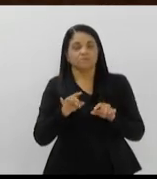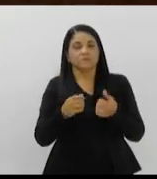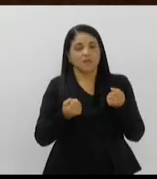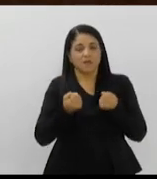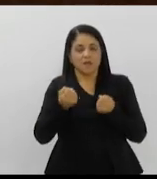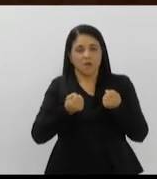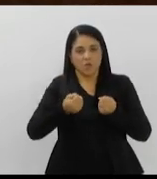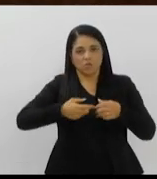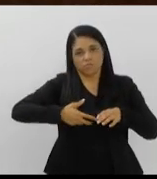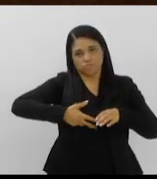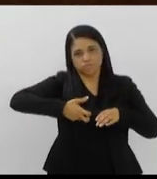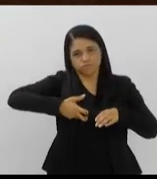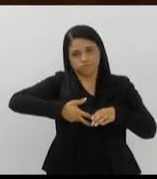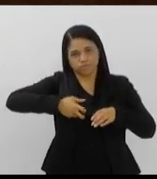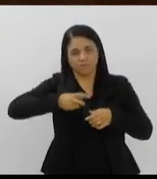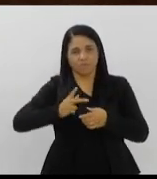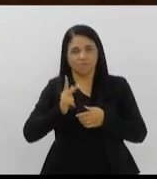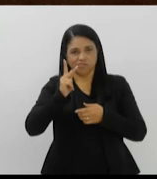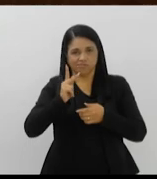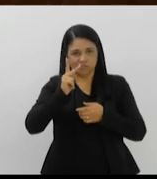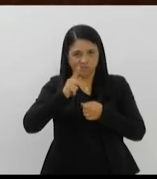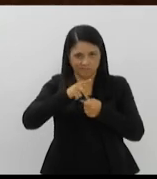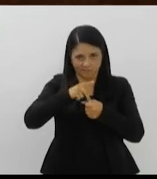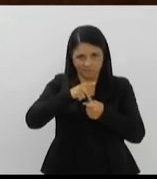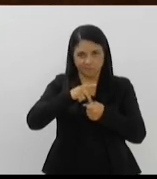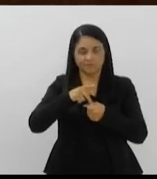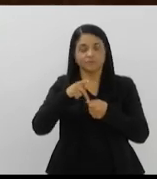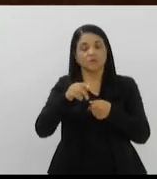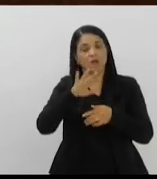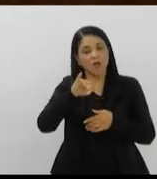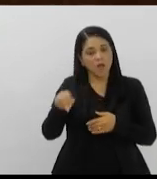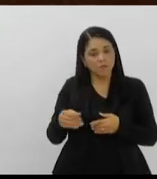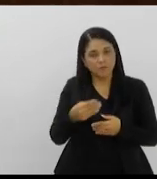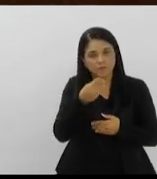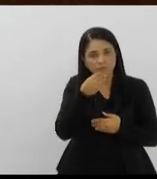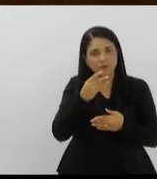fósseis. Aproveito, presidente, a aprovação desse projeto para